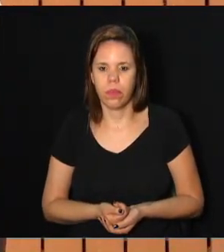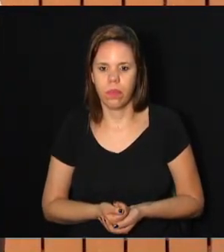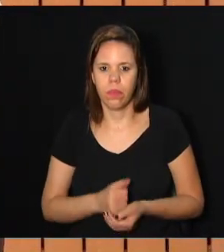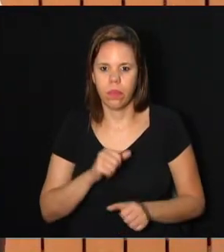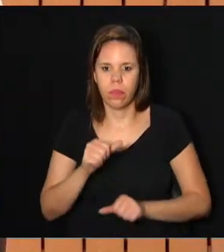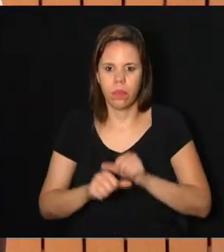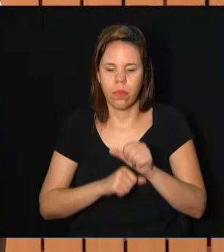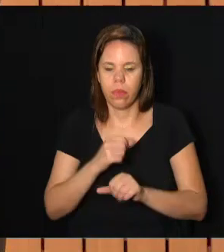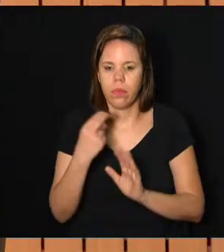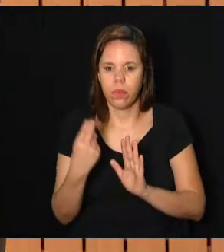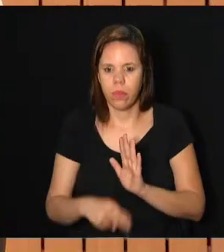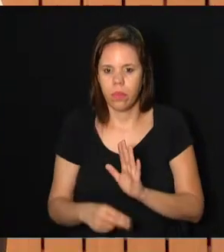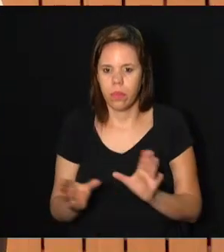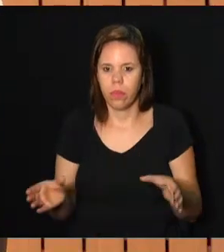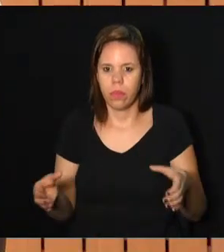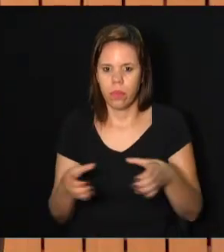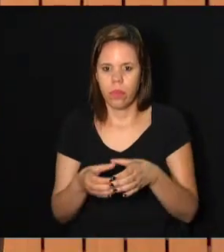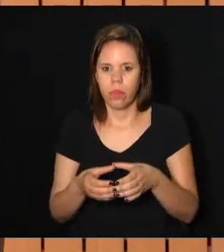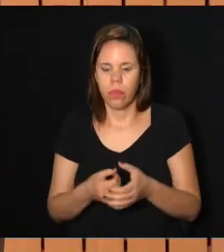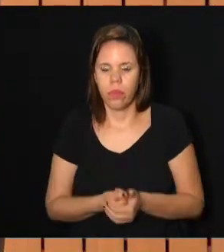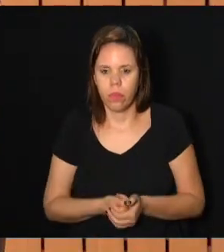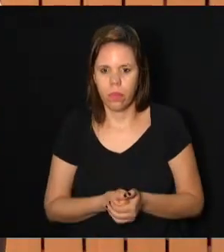altera o nome da comissão